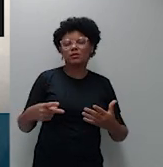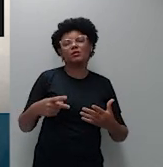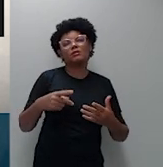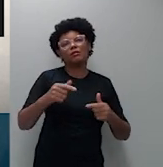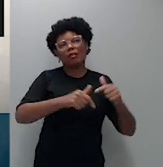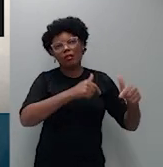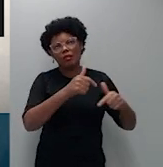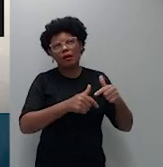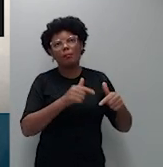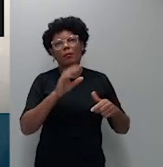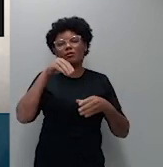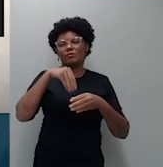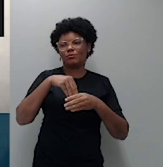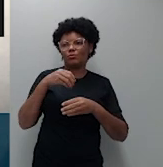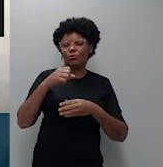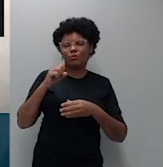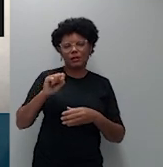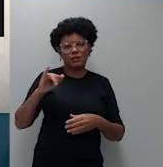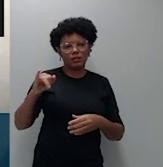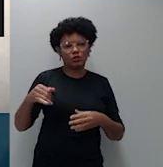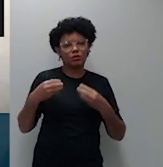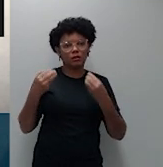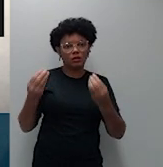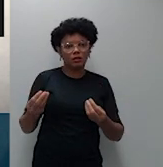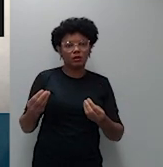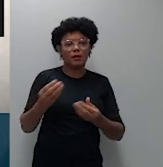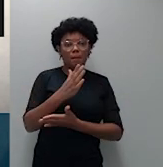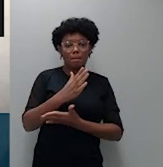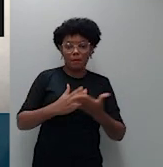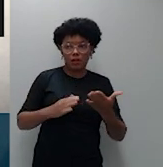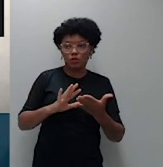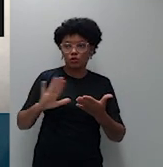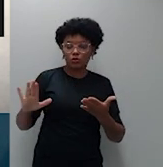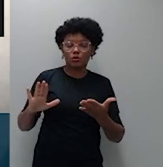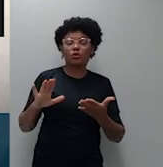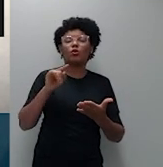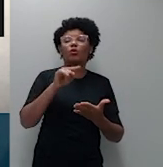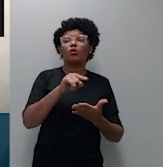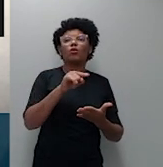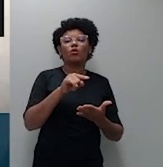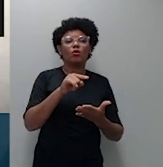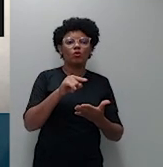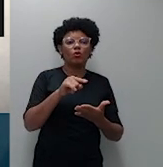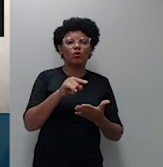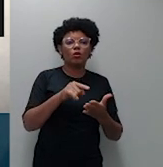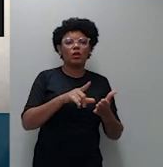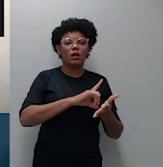STJ eu estou dando provimento em parte apenas naquela questão da prequestionamento